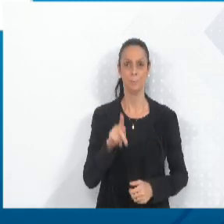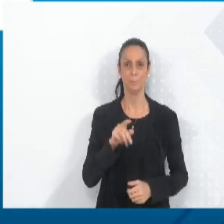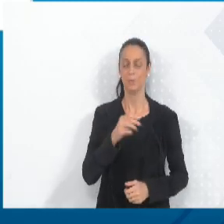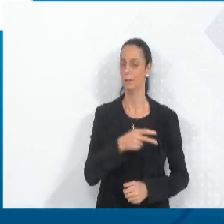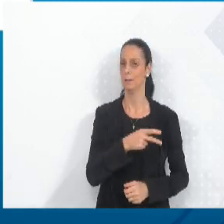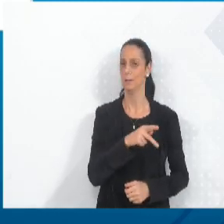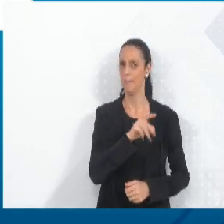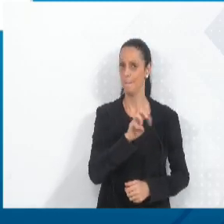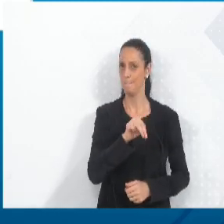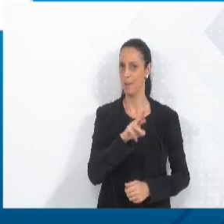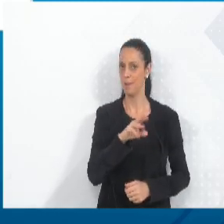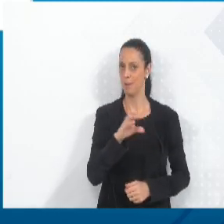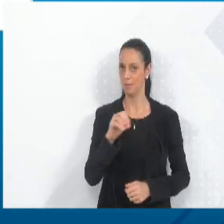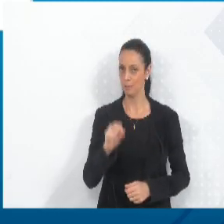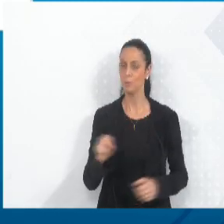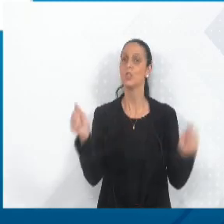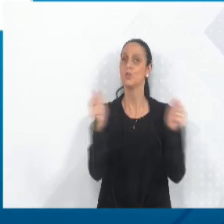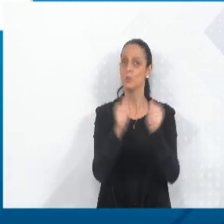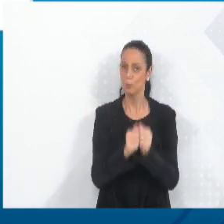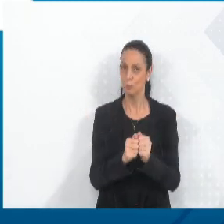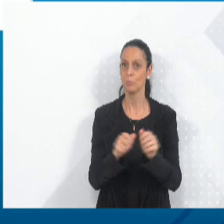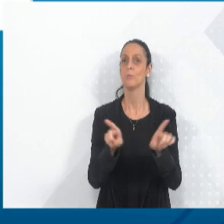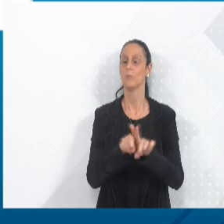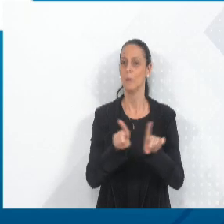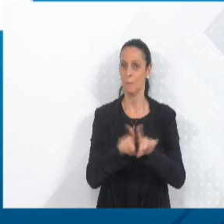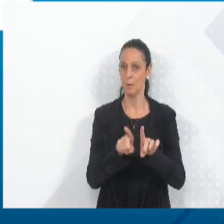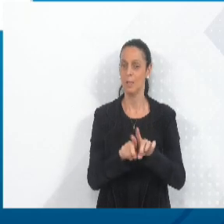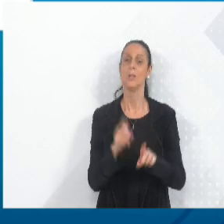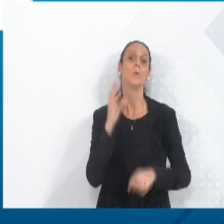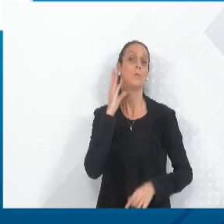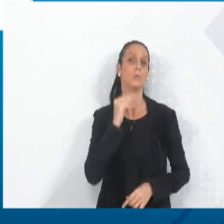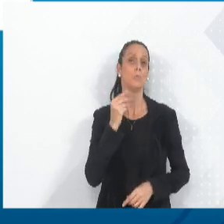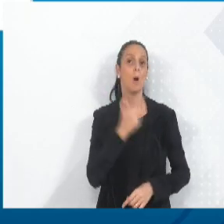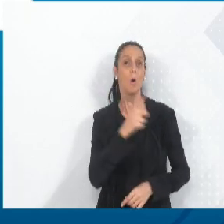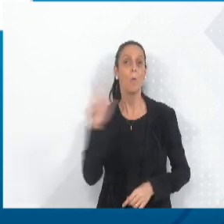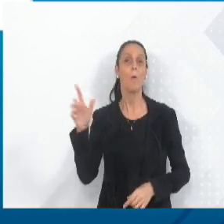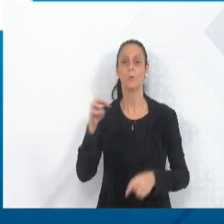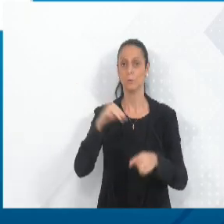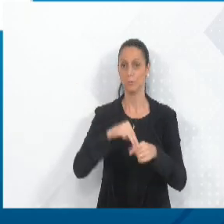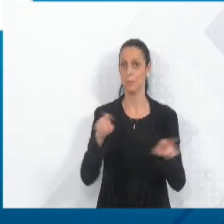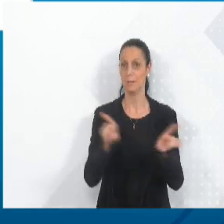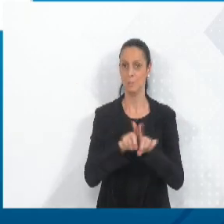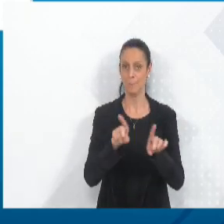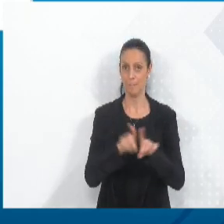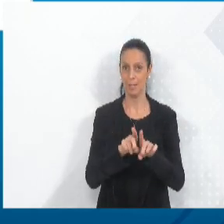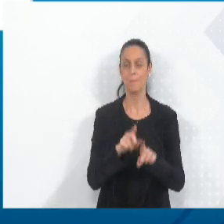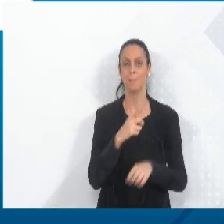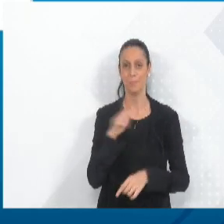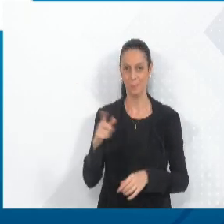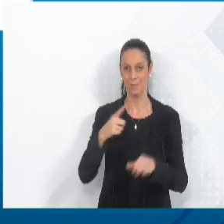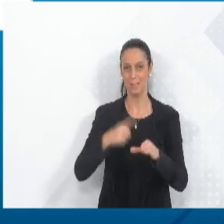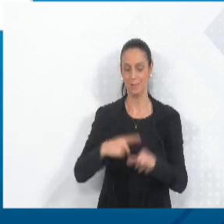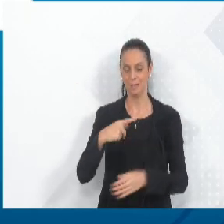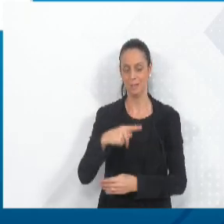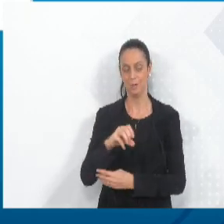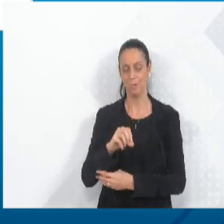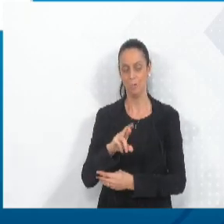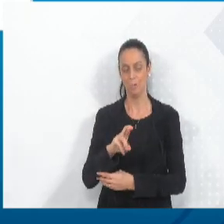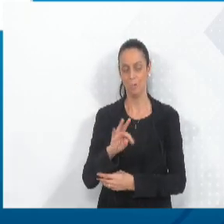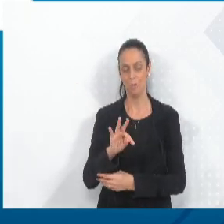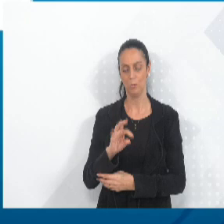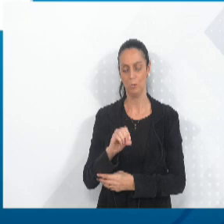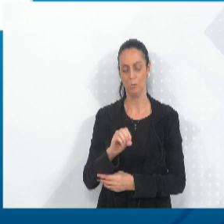Gilson inclusive em alguns municípios como eh Porto Belo houve até um